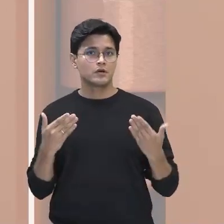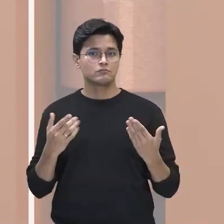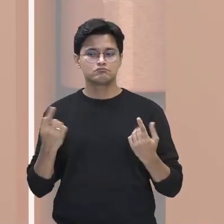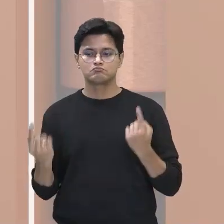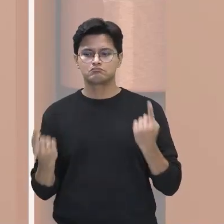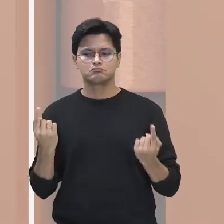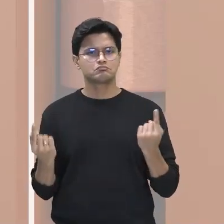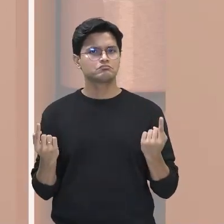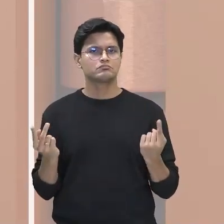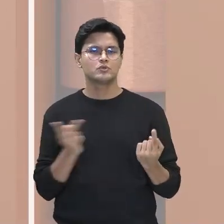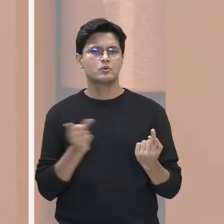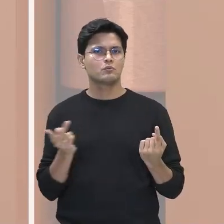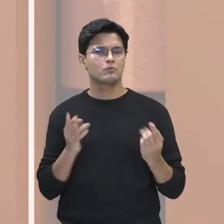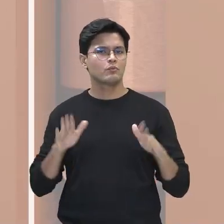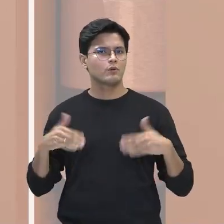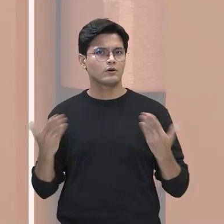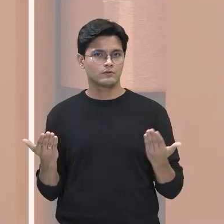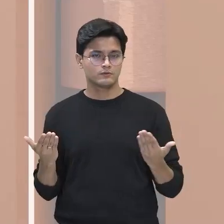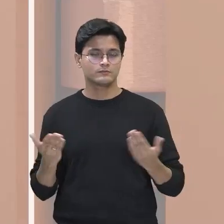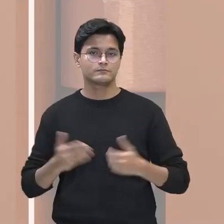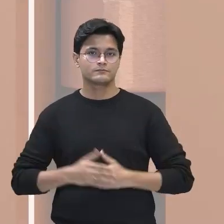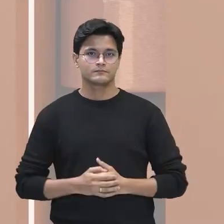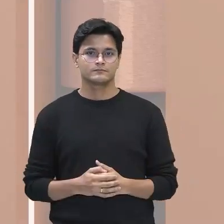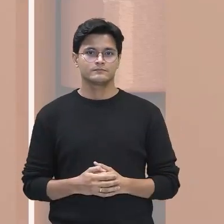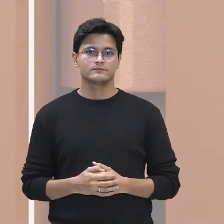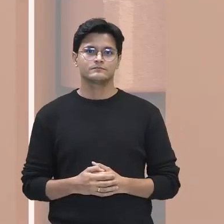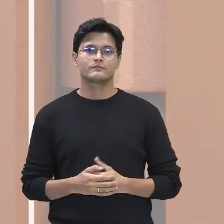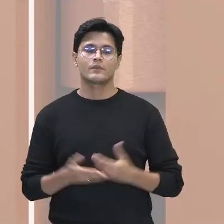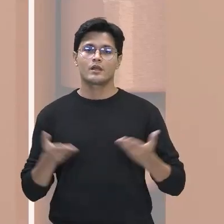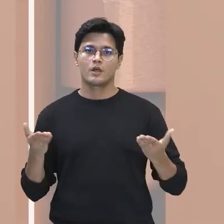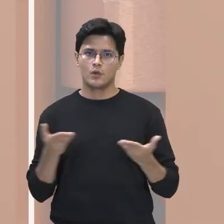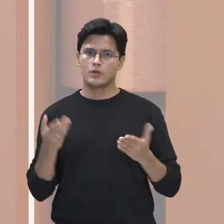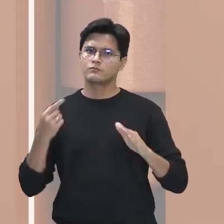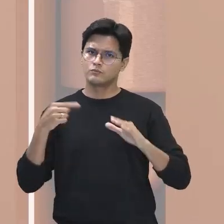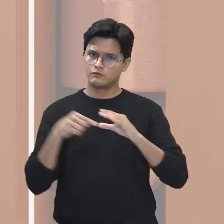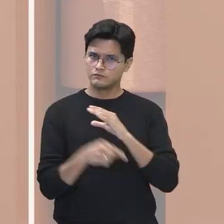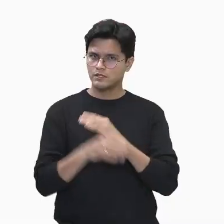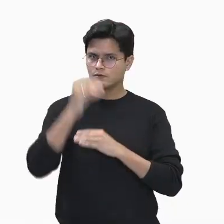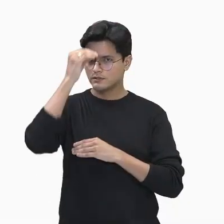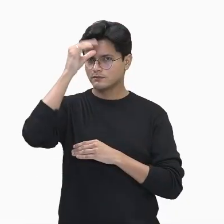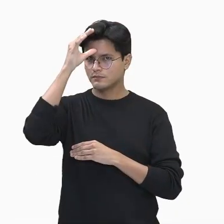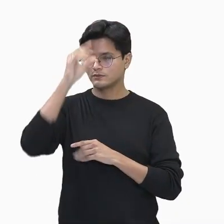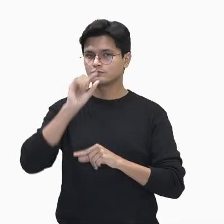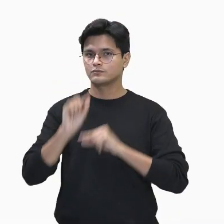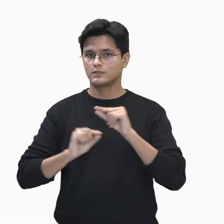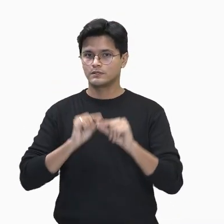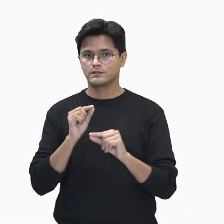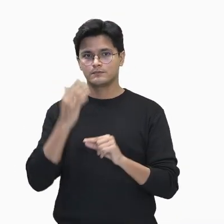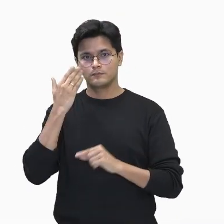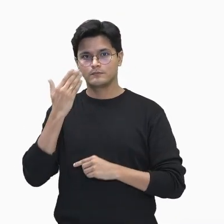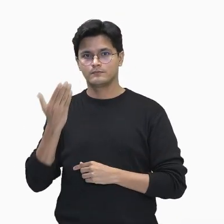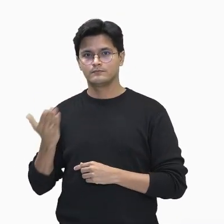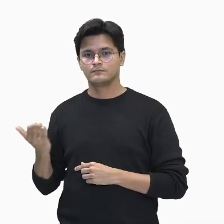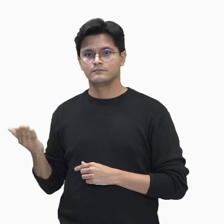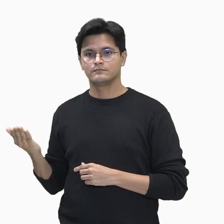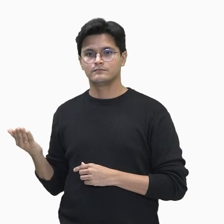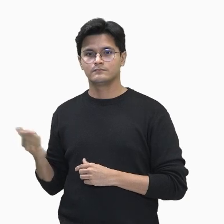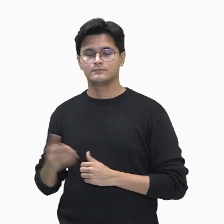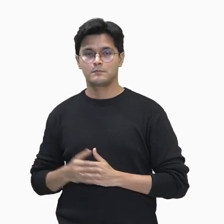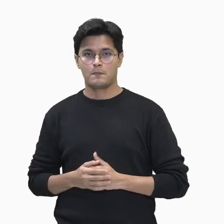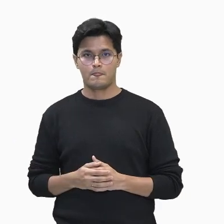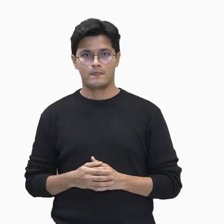racionalistas ou vamos ser empiristas? Vamos aprofundar isso daí? Venham comigo, vamos lá. Olha só,